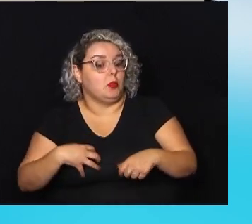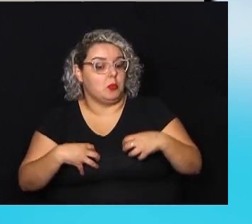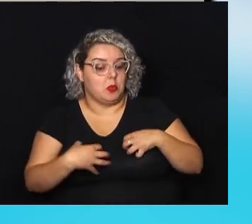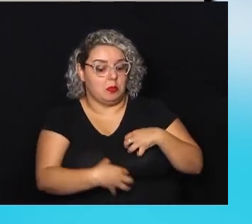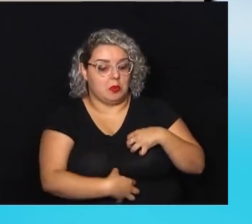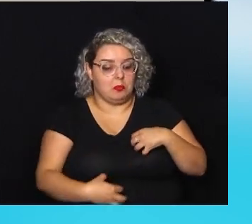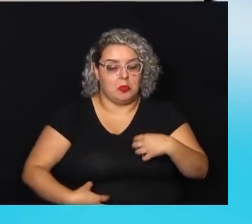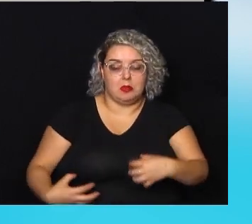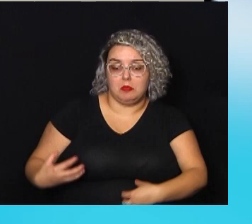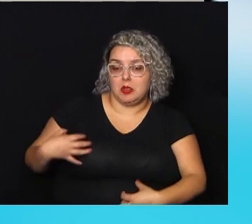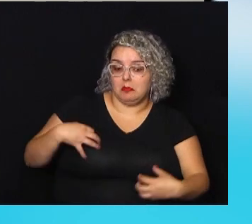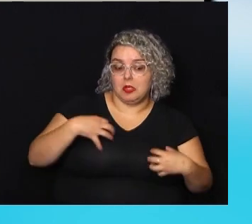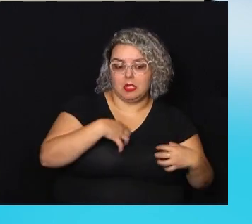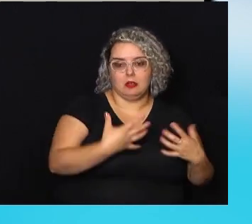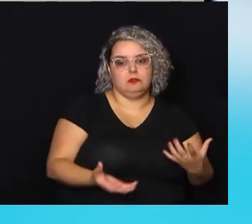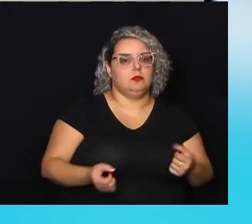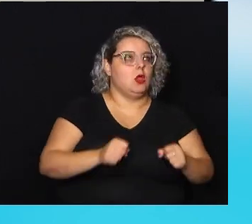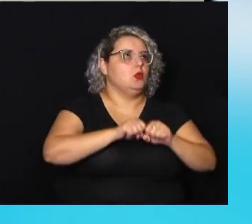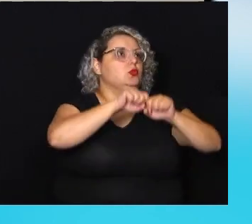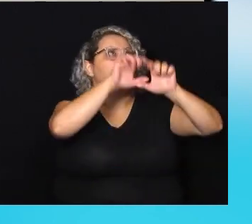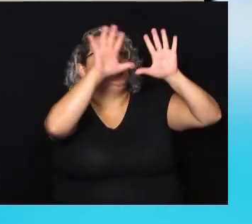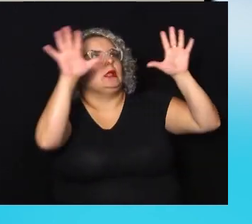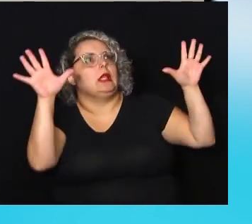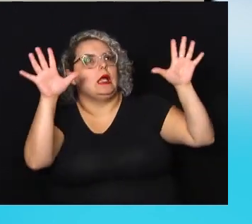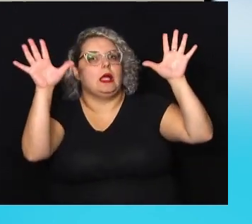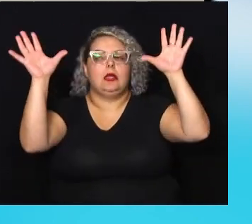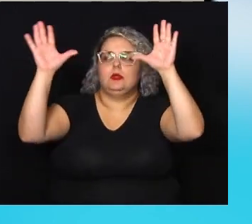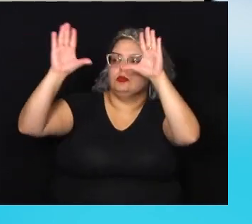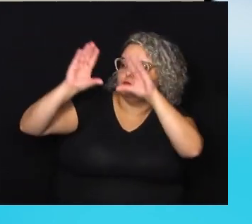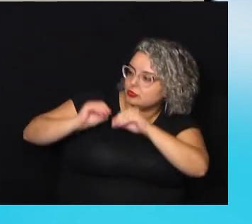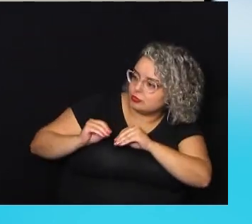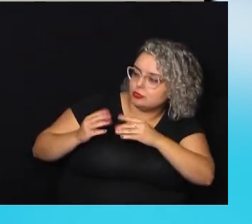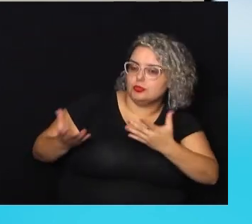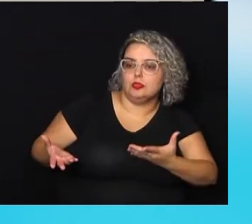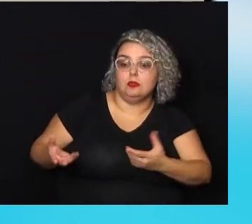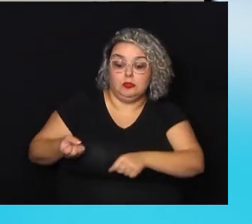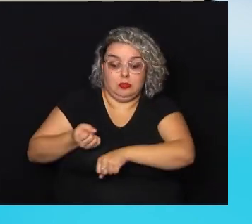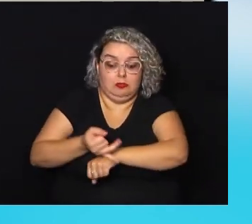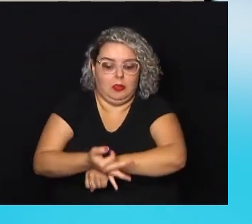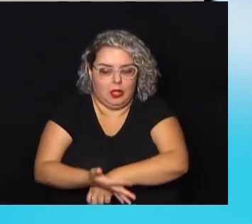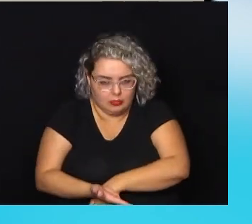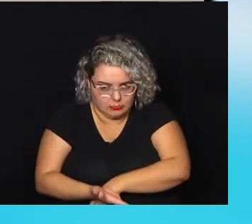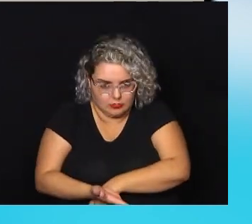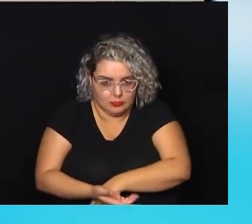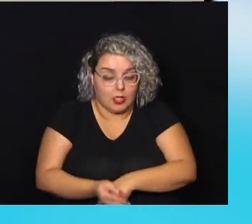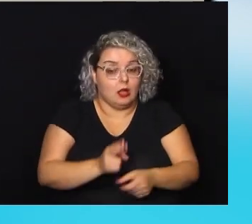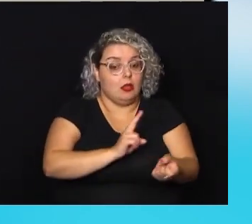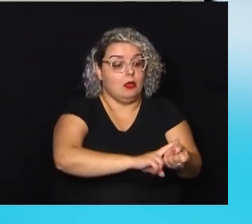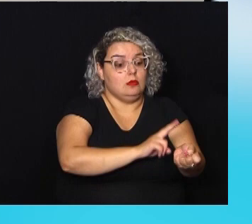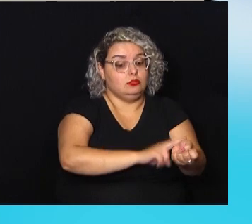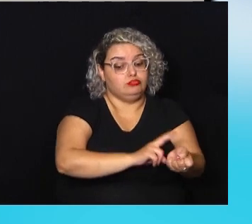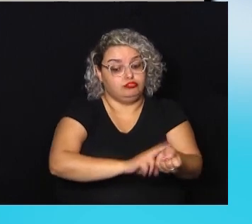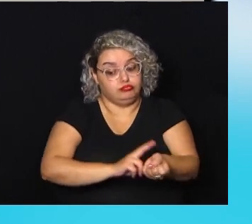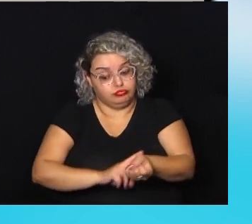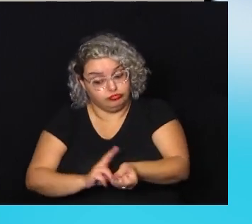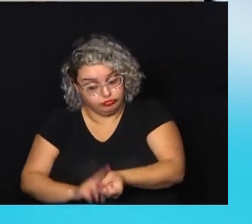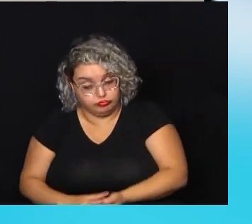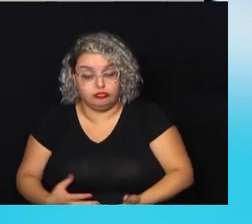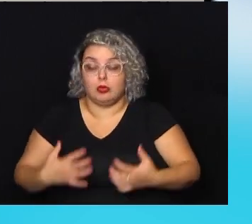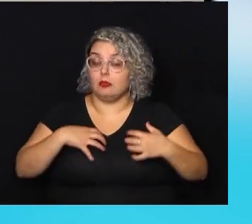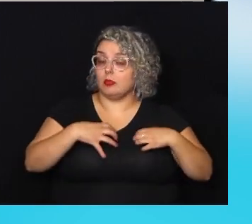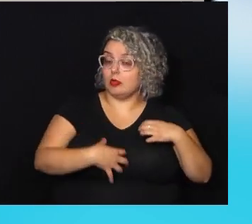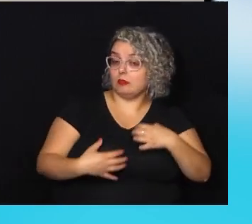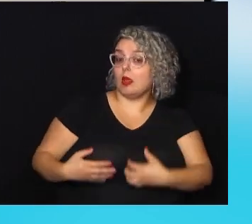relógios que são dependentes do ciclo claro, noite, e do ciclo sono-vigília, para que